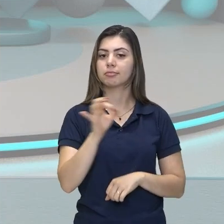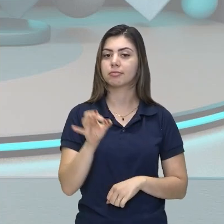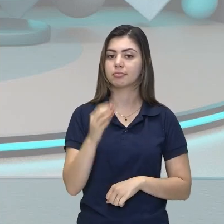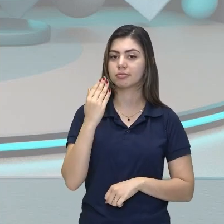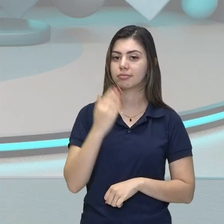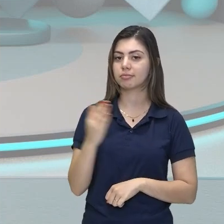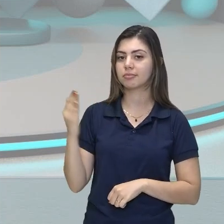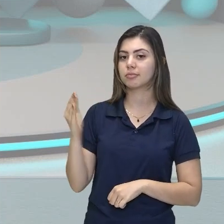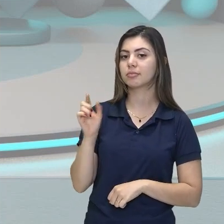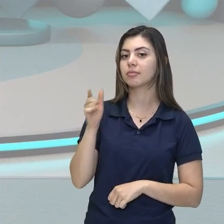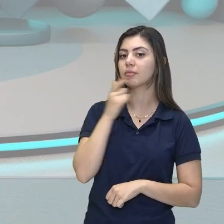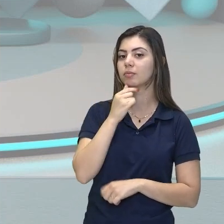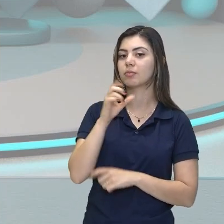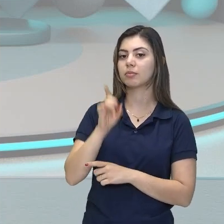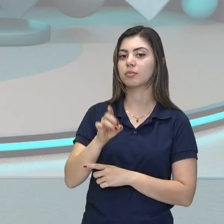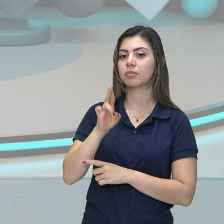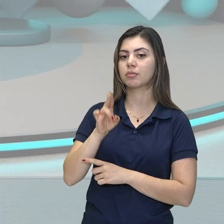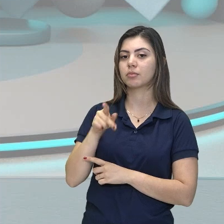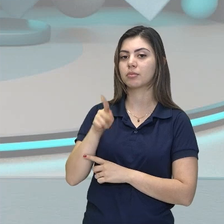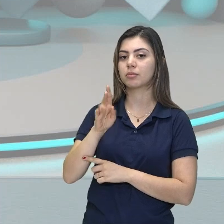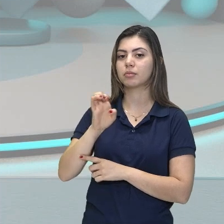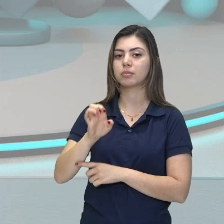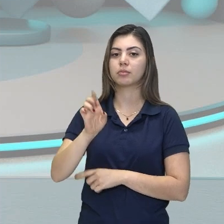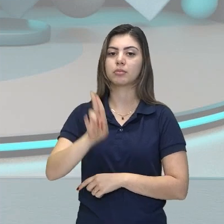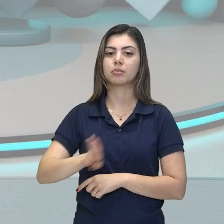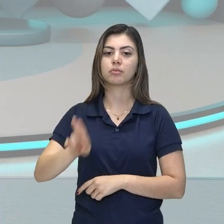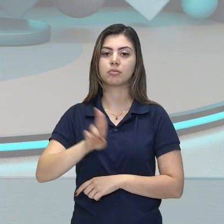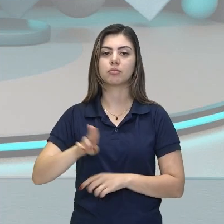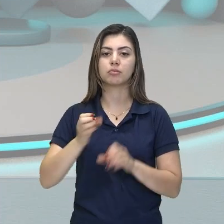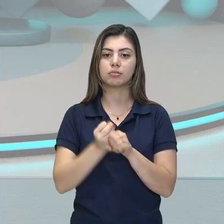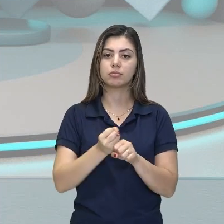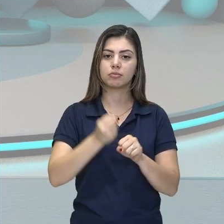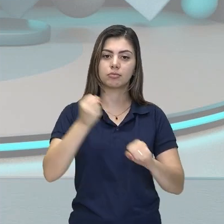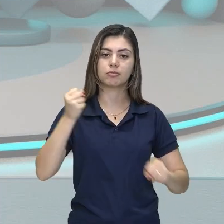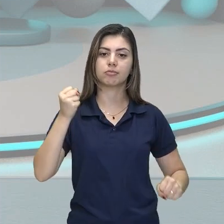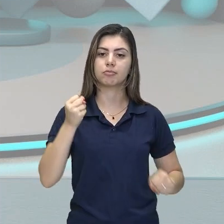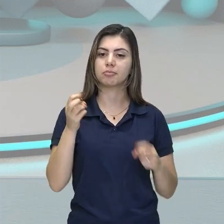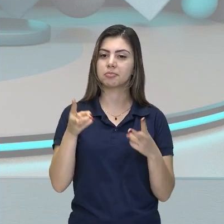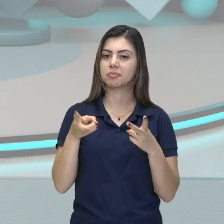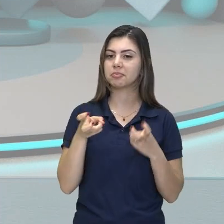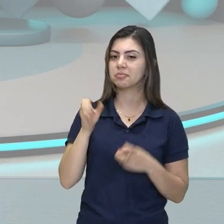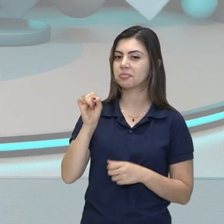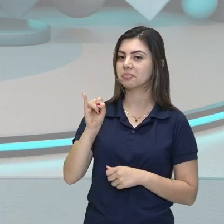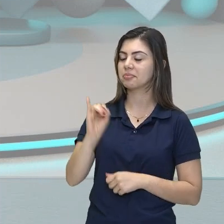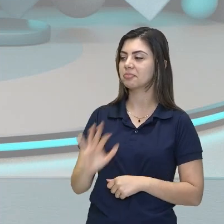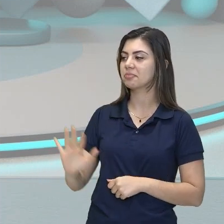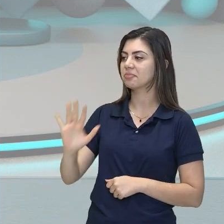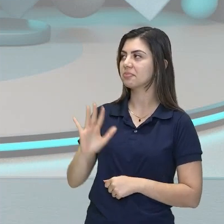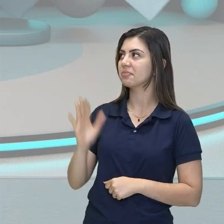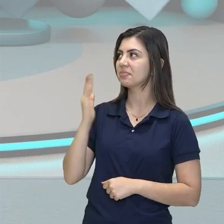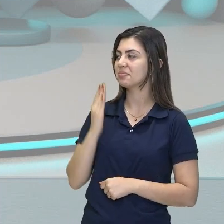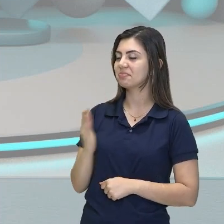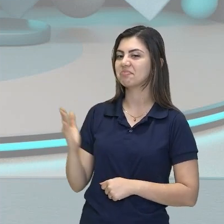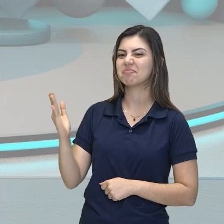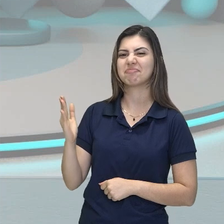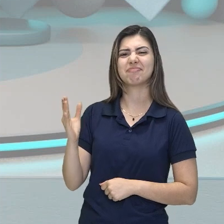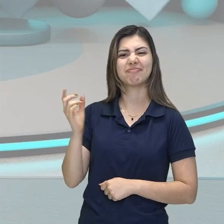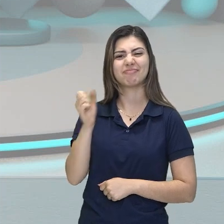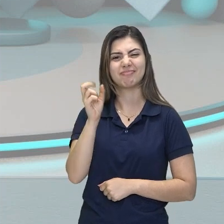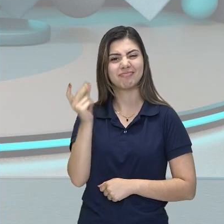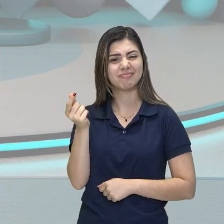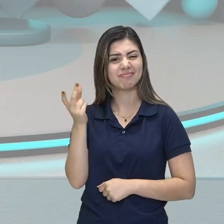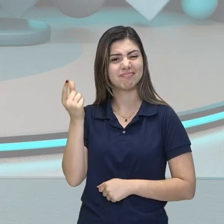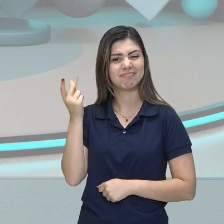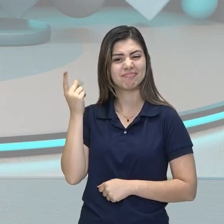Duque, né, utilizavam remos. Olha só essa imagem aí que eu consegui para vocês aí, ela é bem antiga mesmo, né?